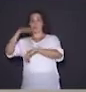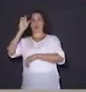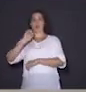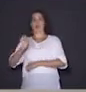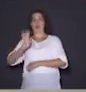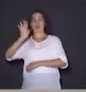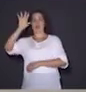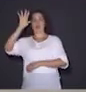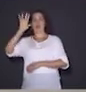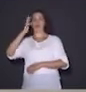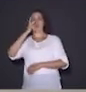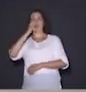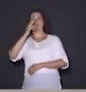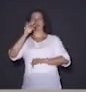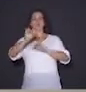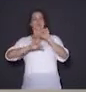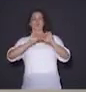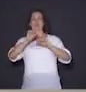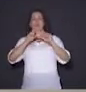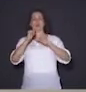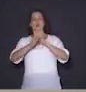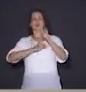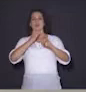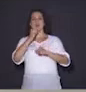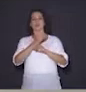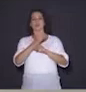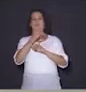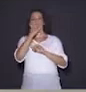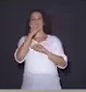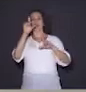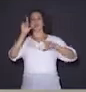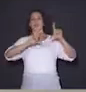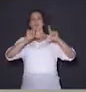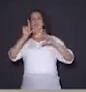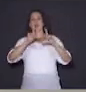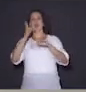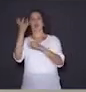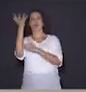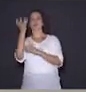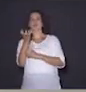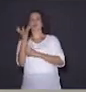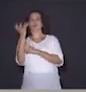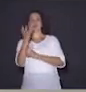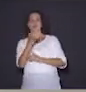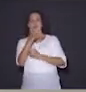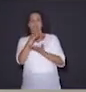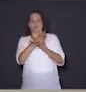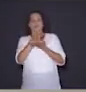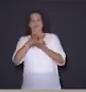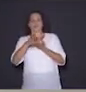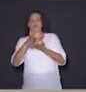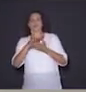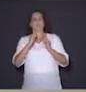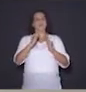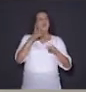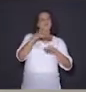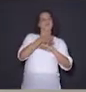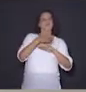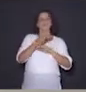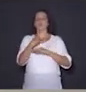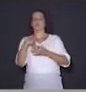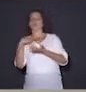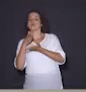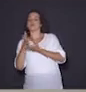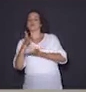queriam transformar o que a gente dizia à internet numa tv a cabo dividindo o que você poderia ou não acessar na rede e agora